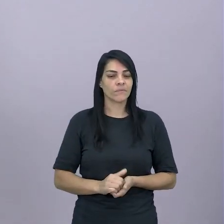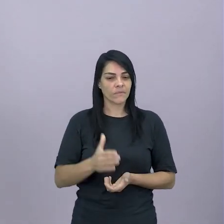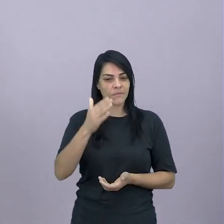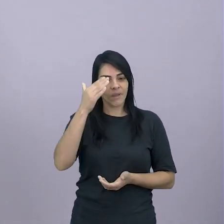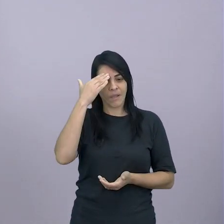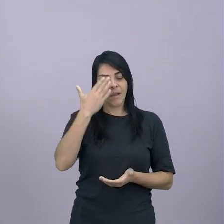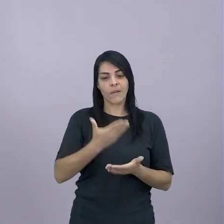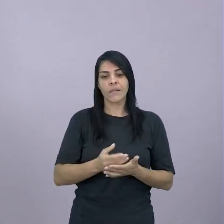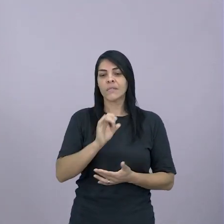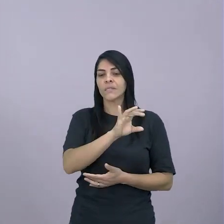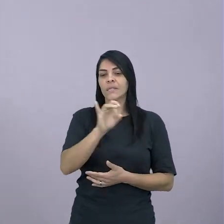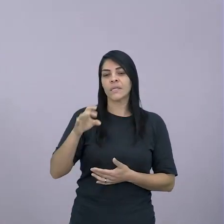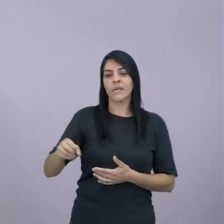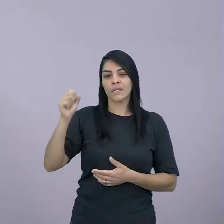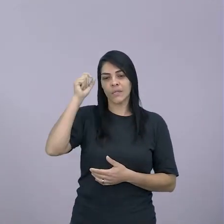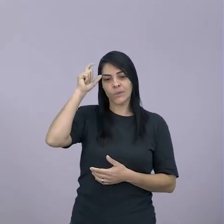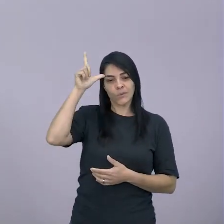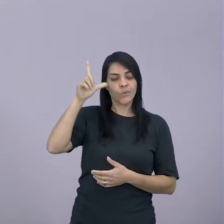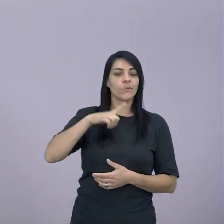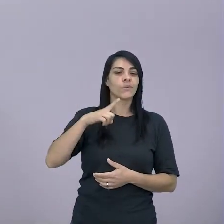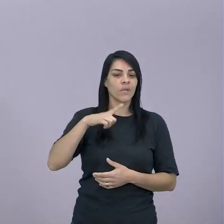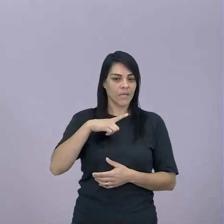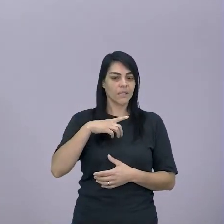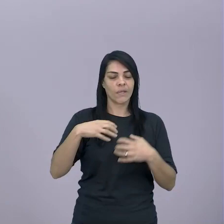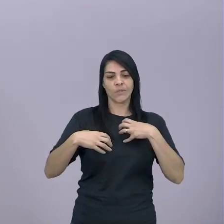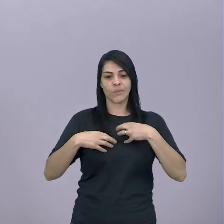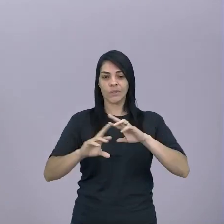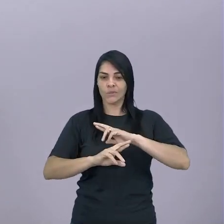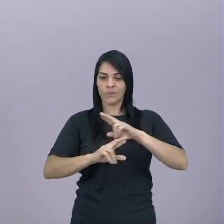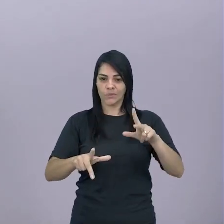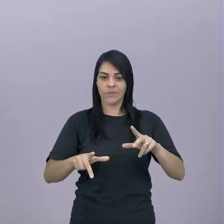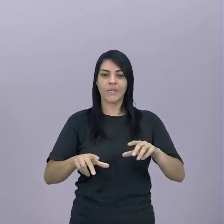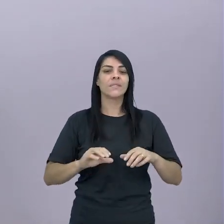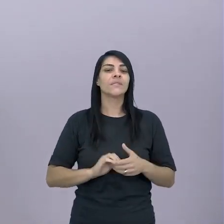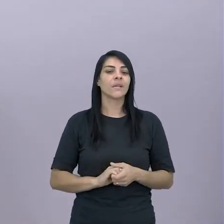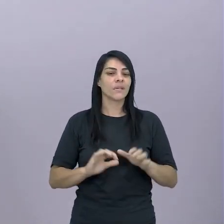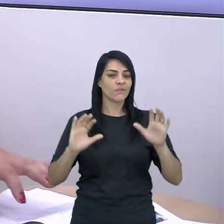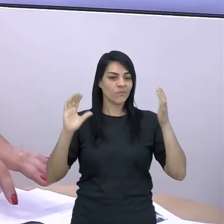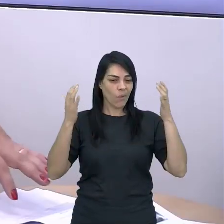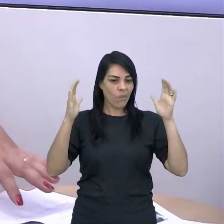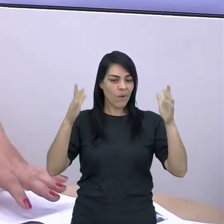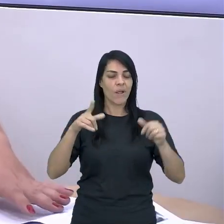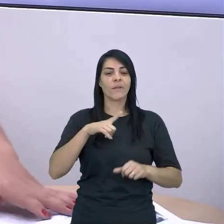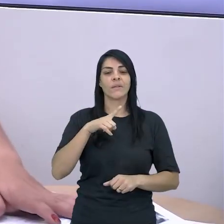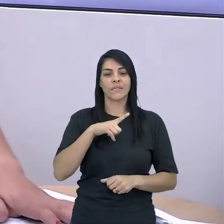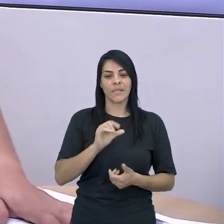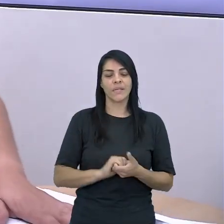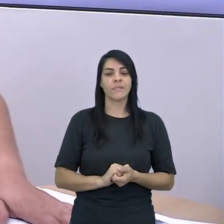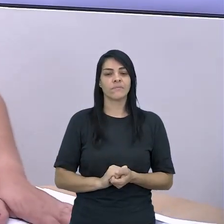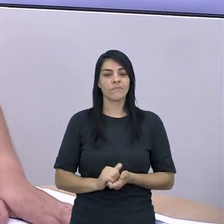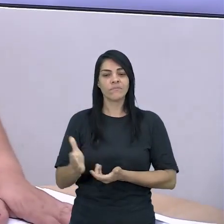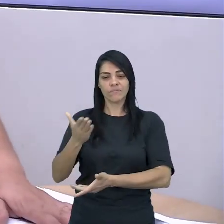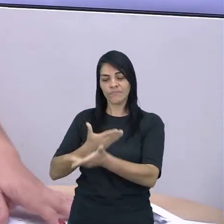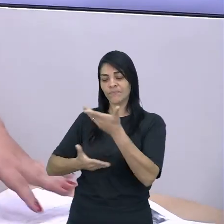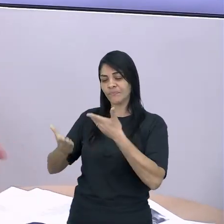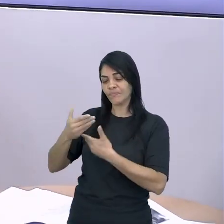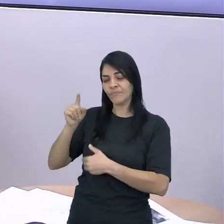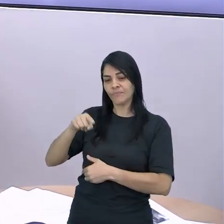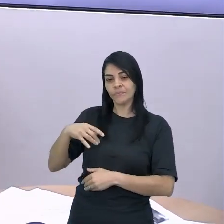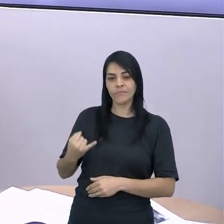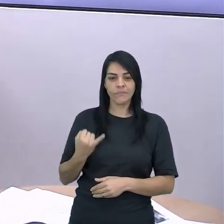cada cultura tem uma maneira diferente de comemorar. Olha só quanta contribuição, né? Muito